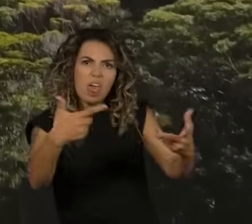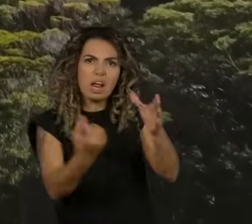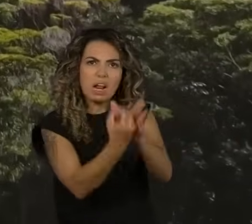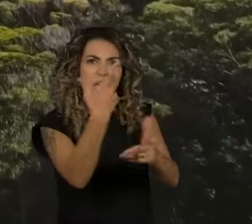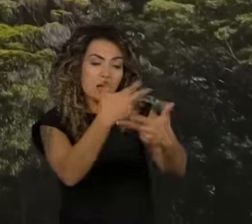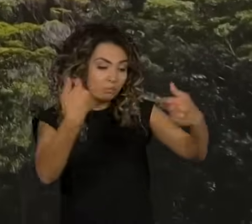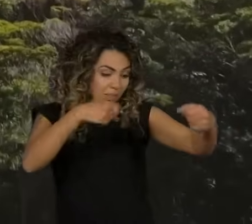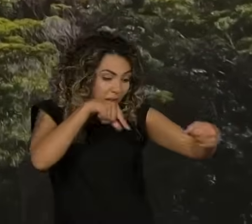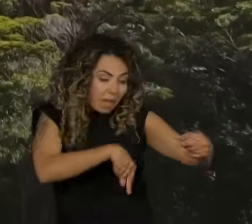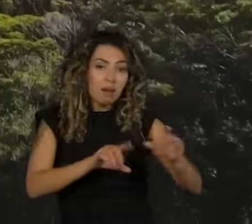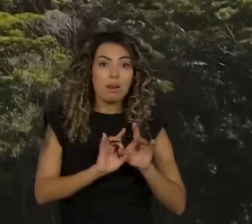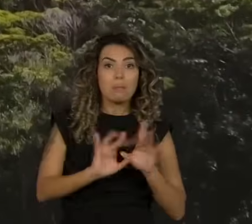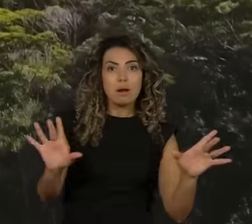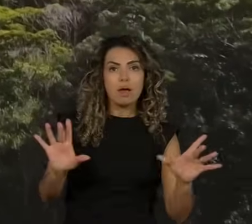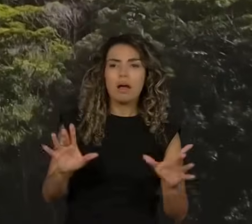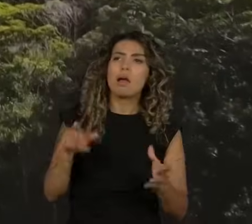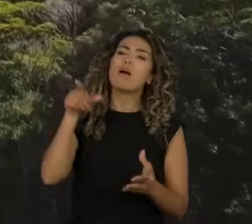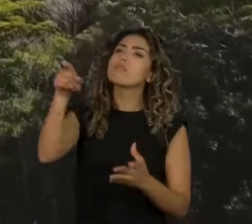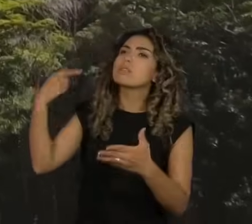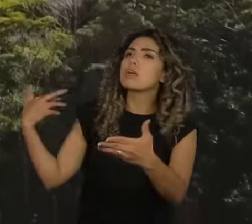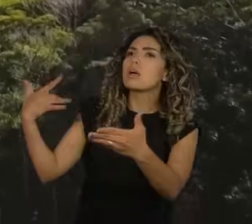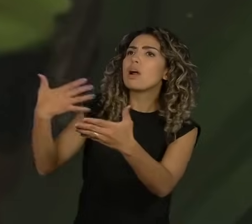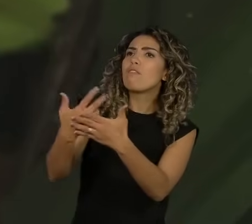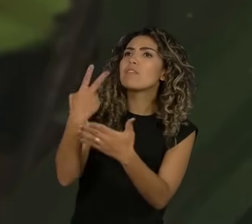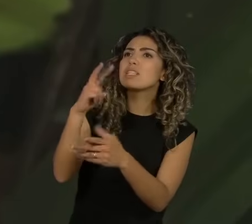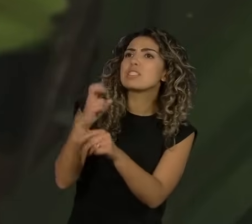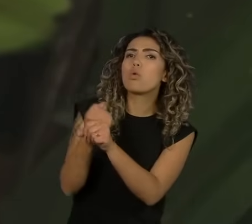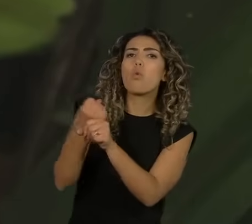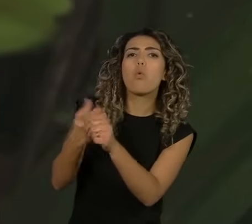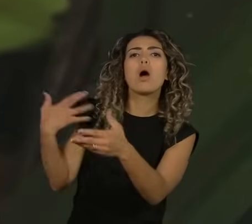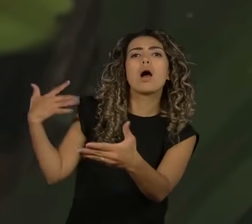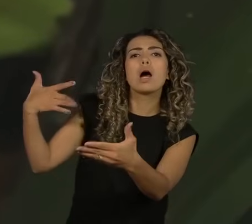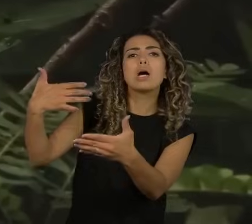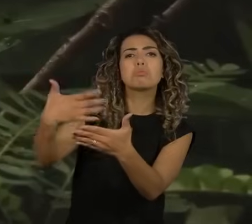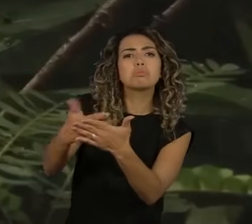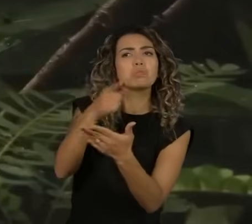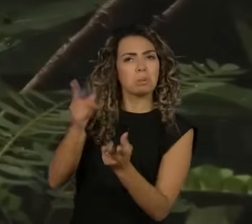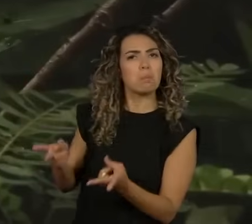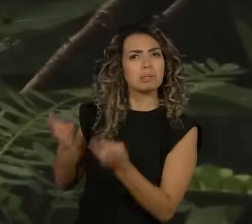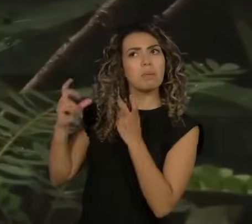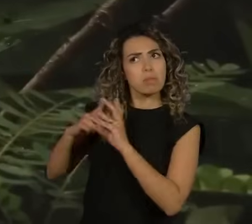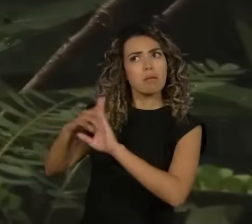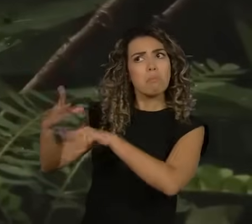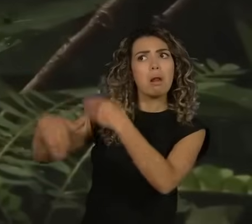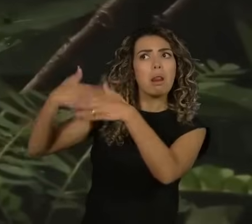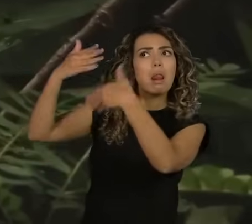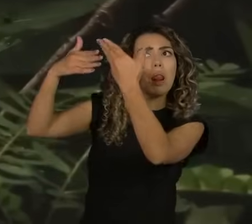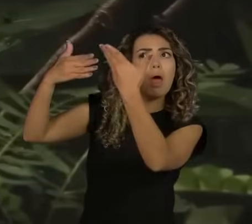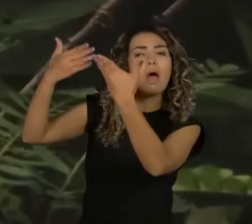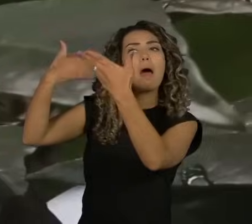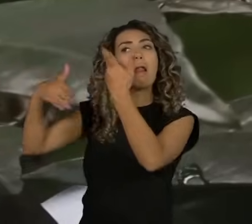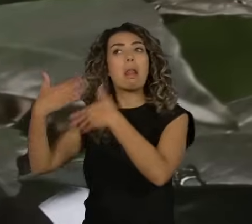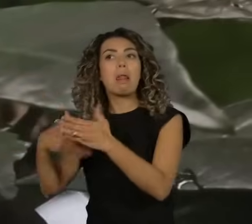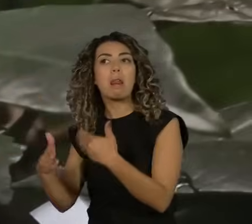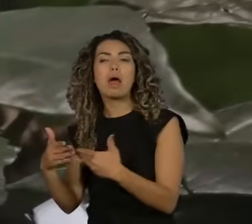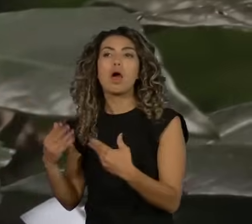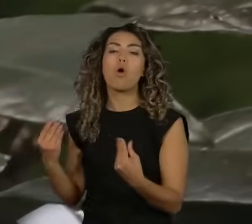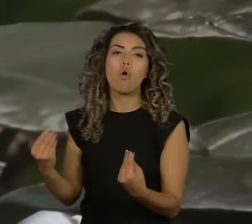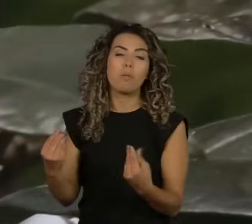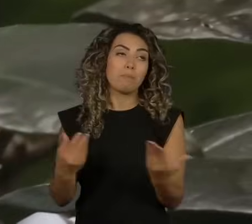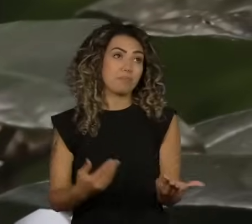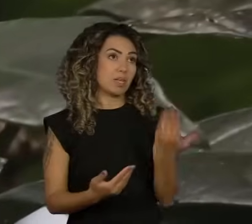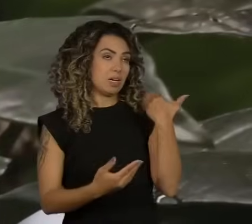avalia esses 25 anos do sistema? A gente tem conquistas, tem retrocessos? Nós tínhamos, quando a lei foi